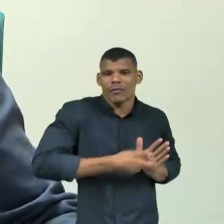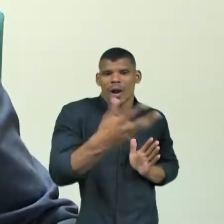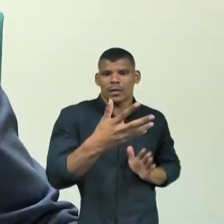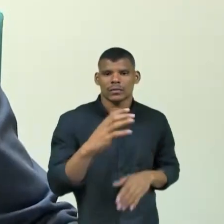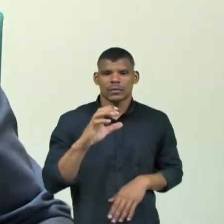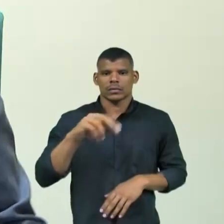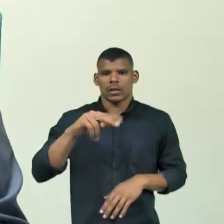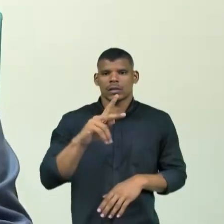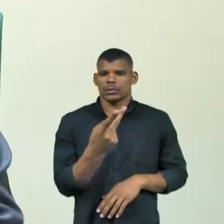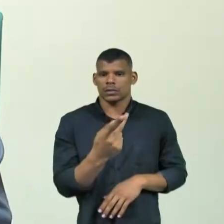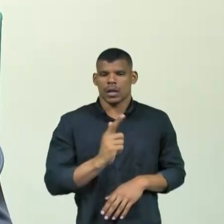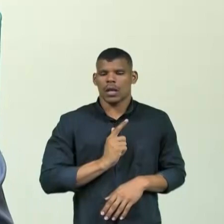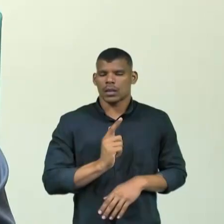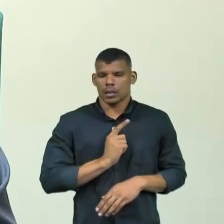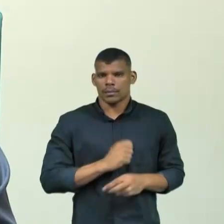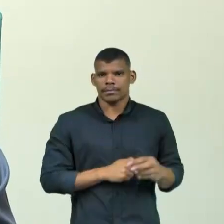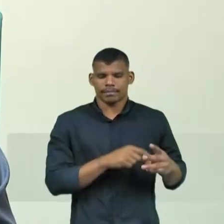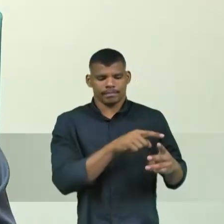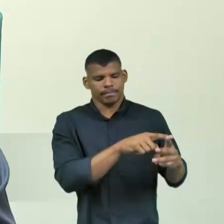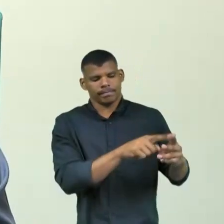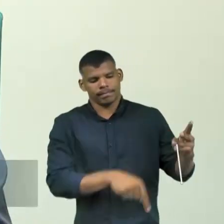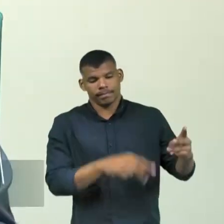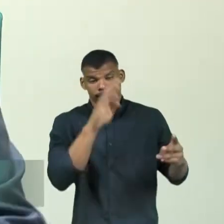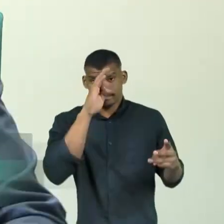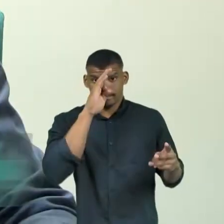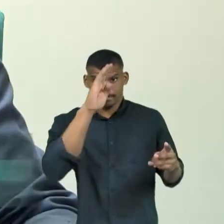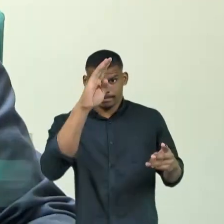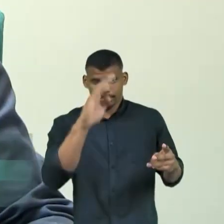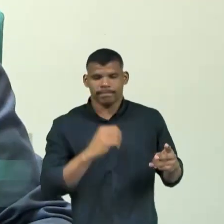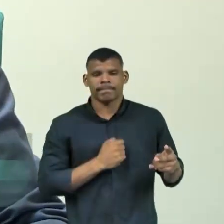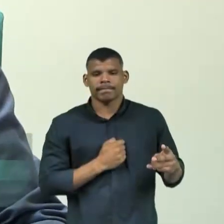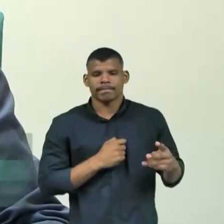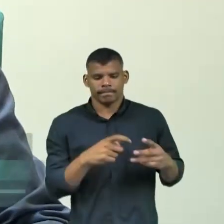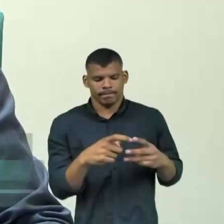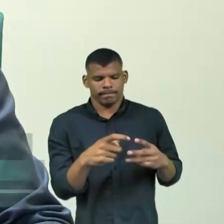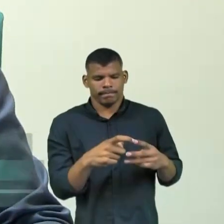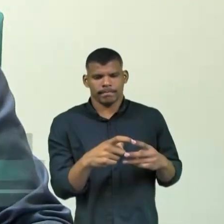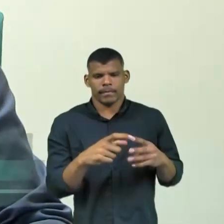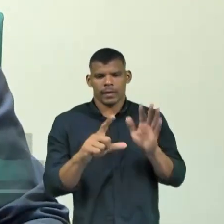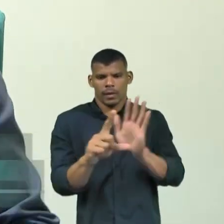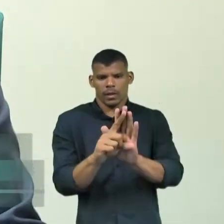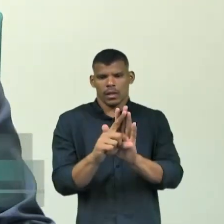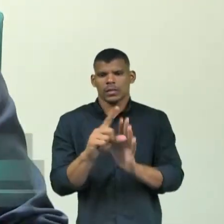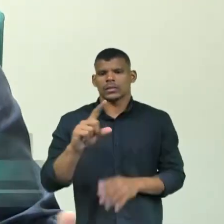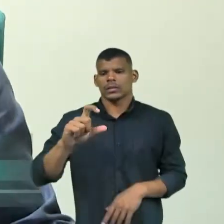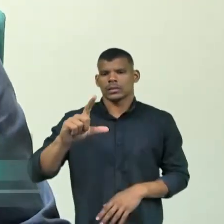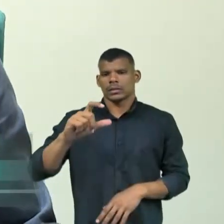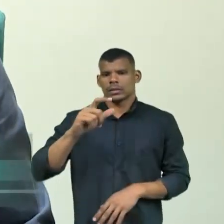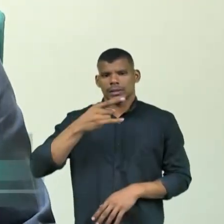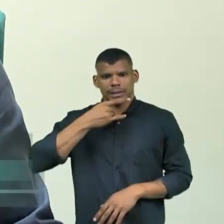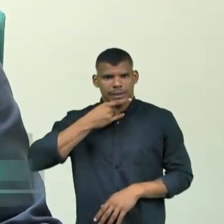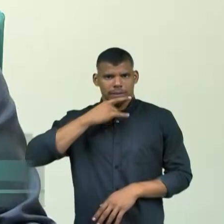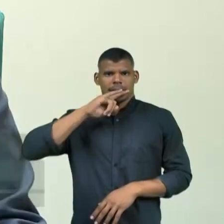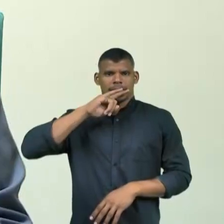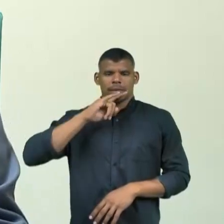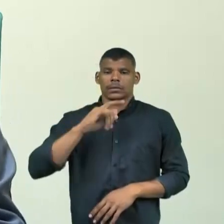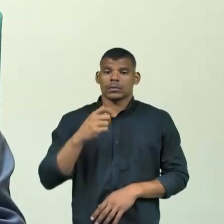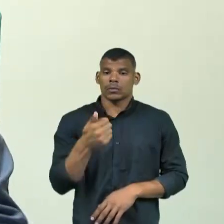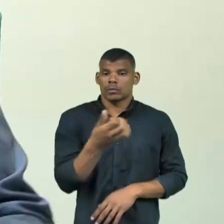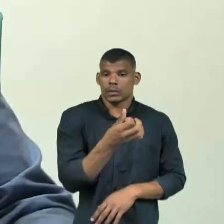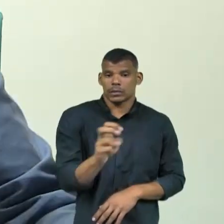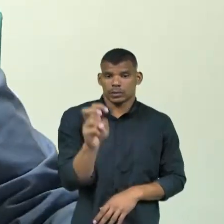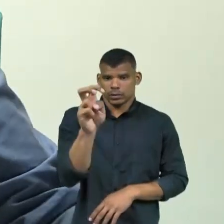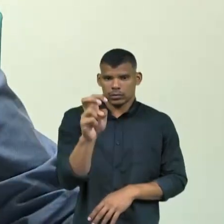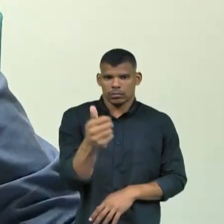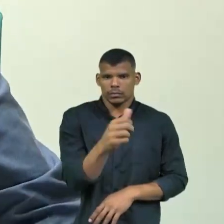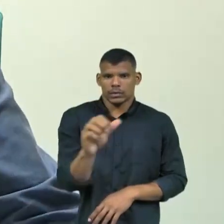três fatores principais de abertura de processo de suspensão. Um é relativo à lei seca, né? E aí eu falo dos artigos 165 e